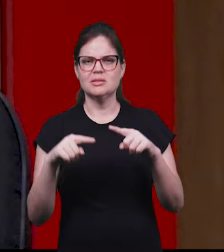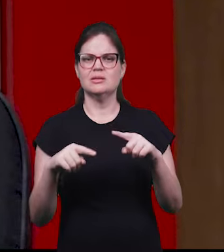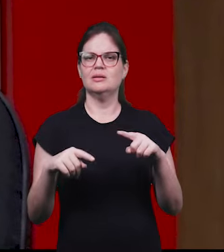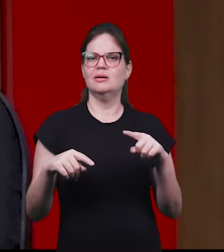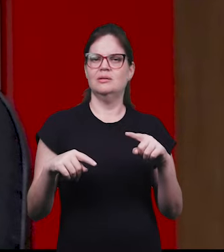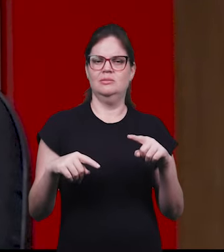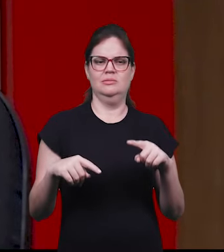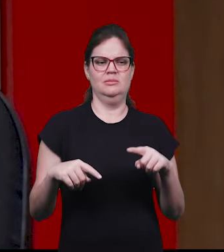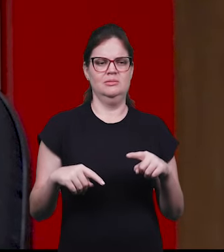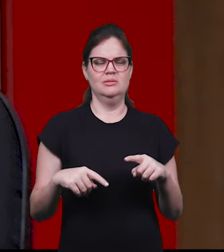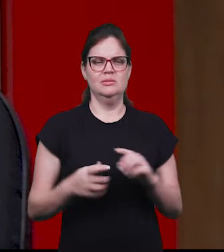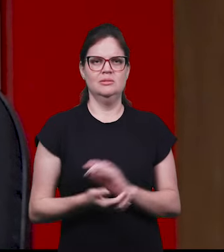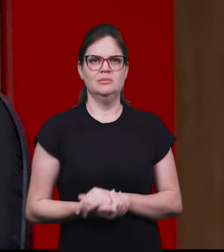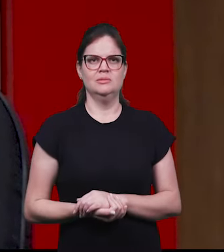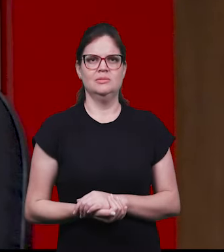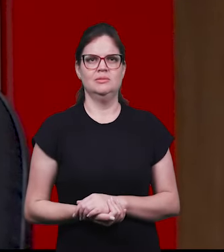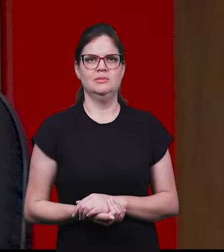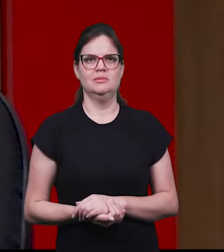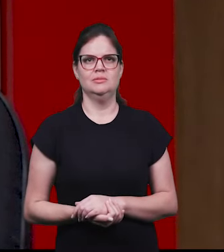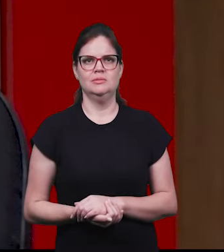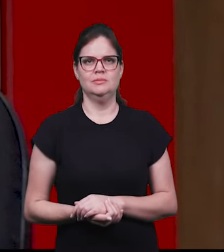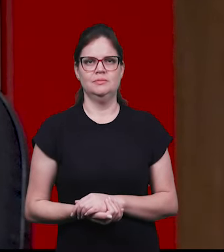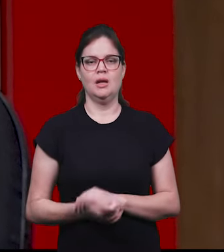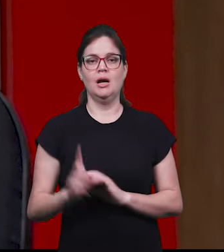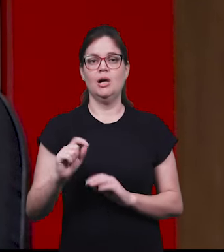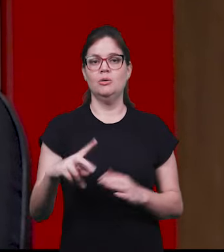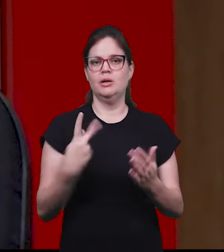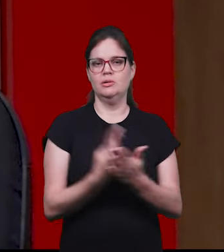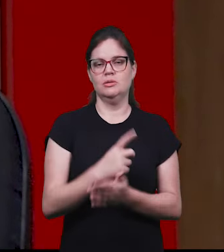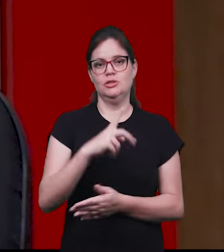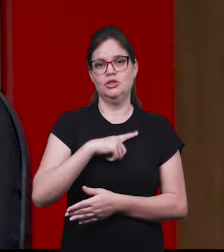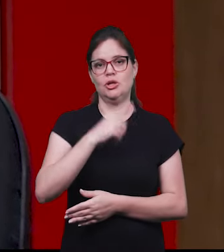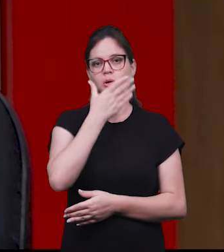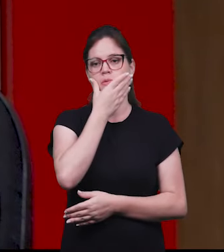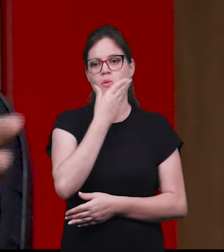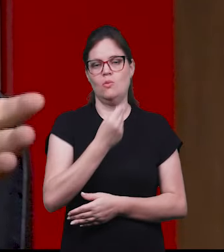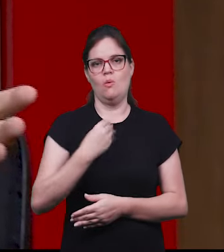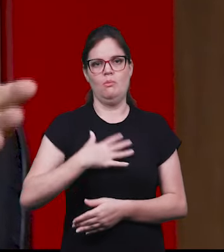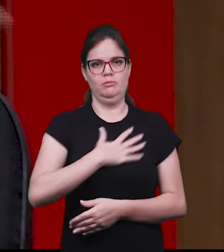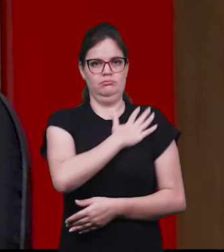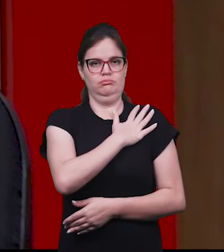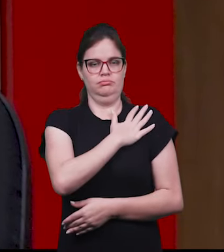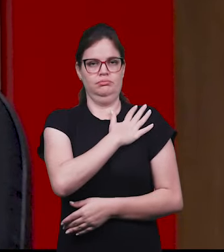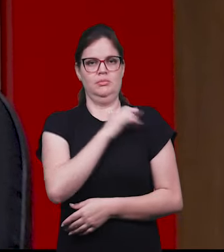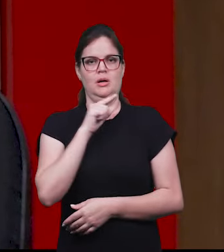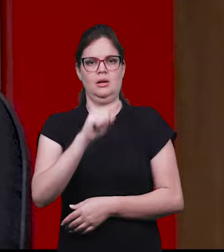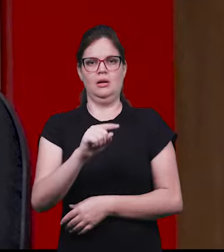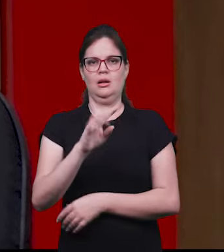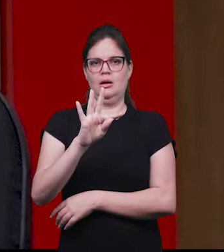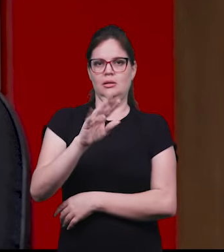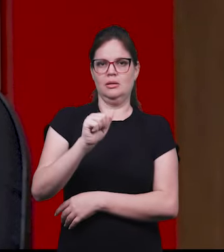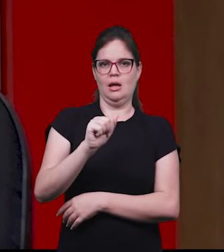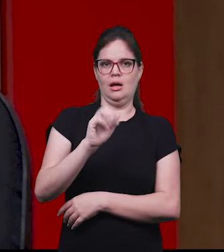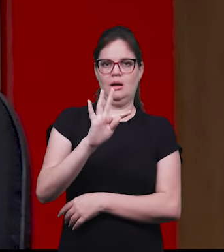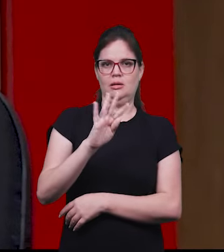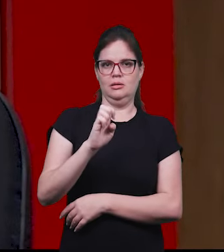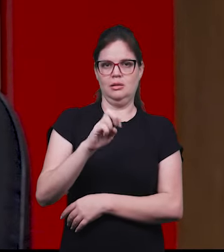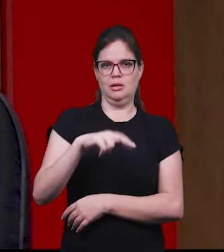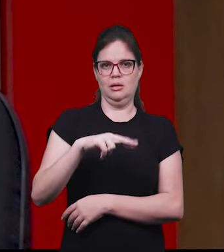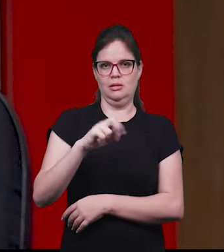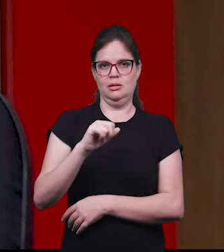vizinhos lá, e ao ponto de Tatenai, que era um governador da além dos rios